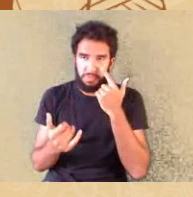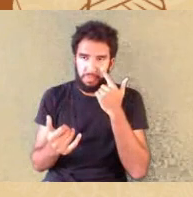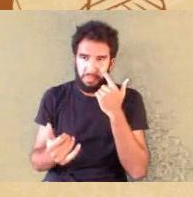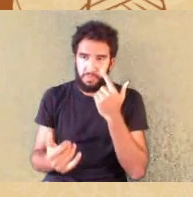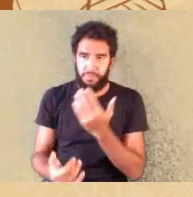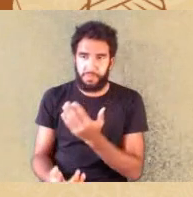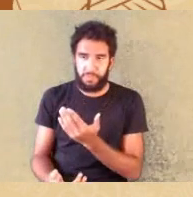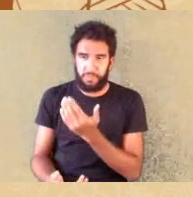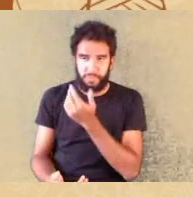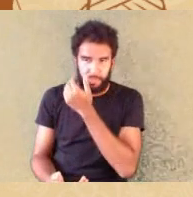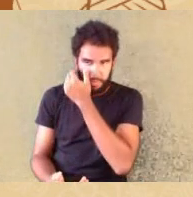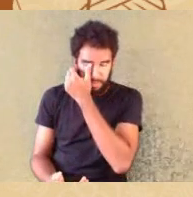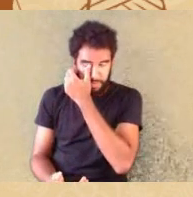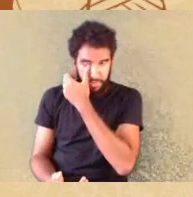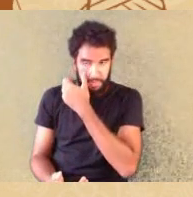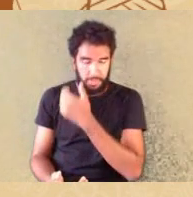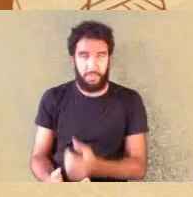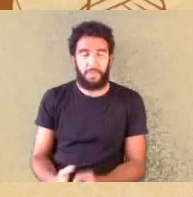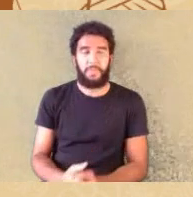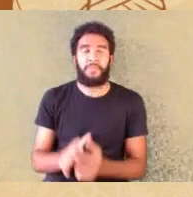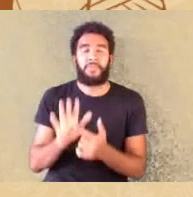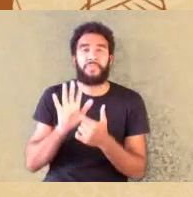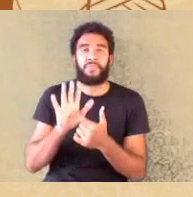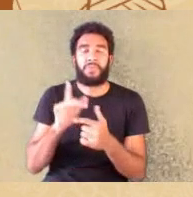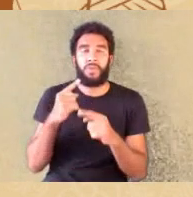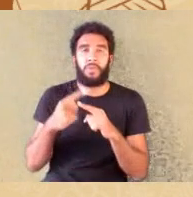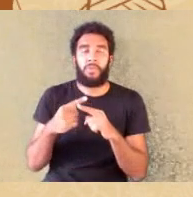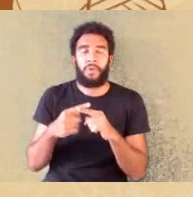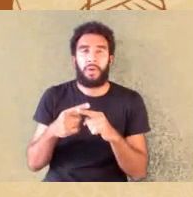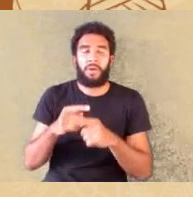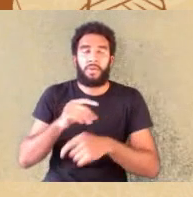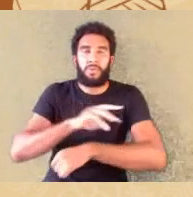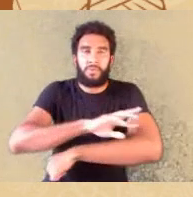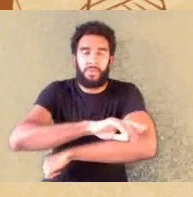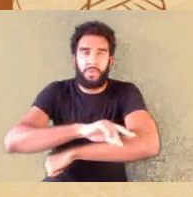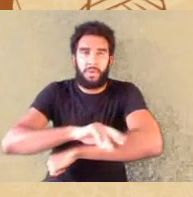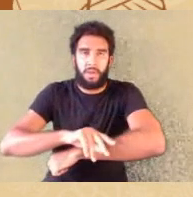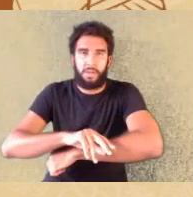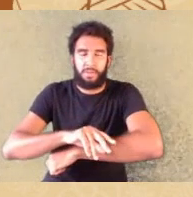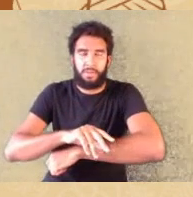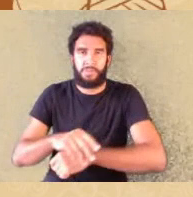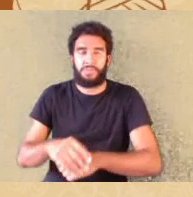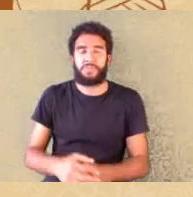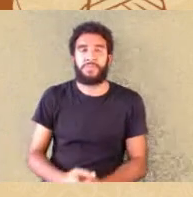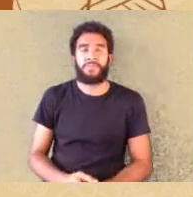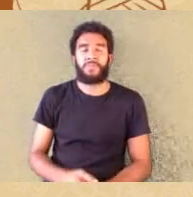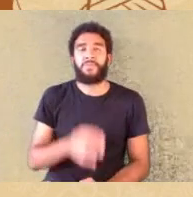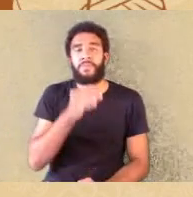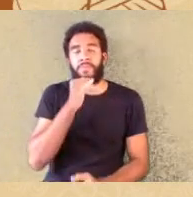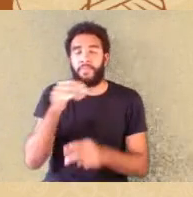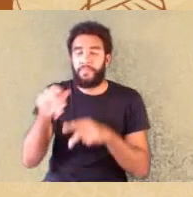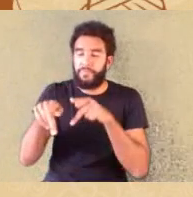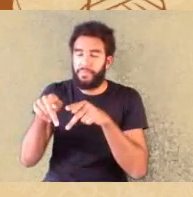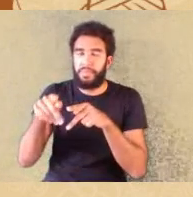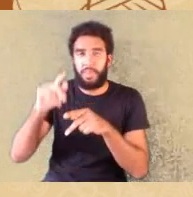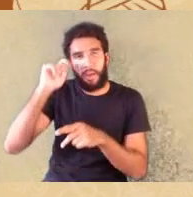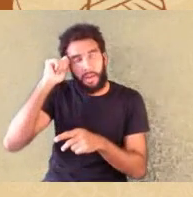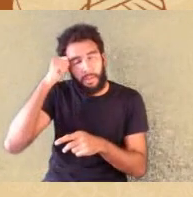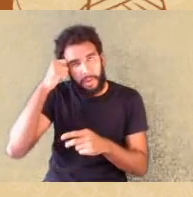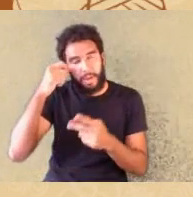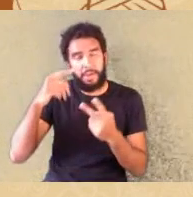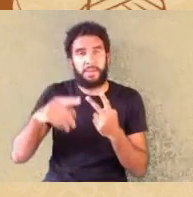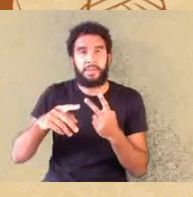Do racismo, isso é importante destacar. Às vezes, quando a gente fala de saúde da população negra, saúde da população LGBT, saúde da mulher, existe